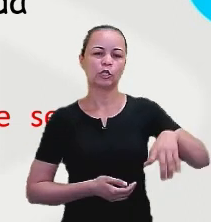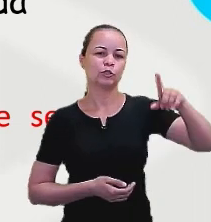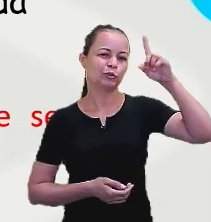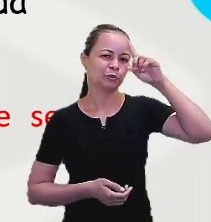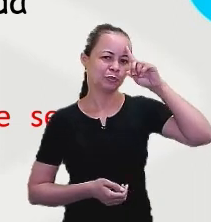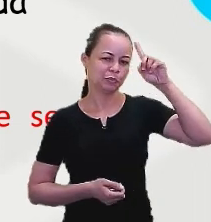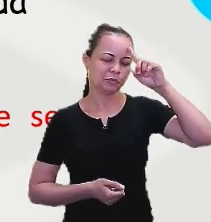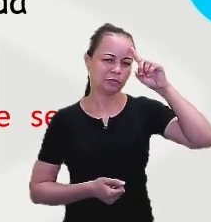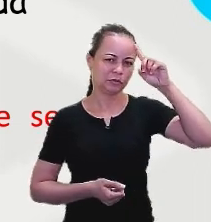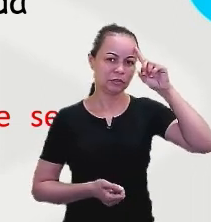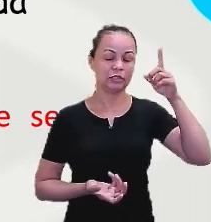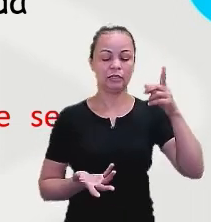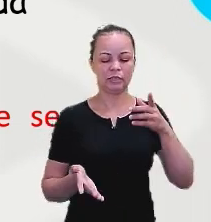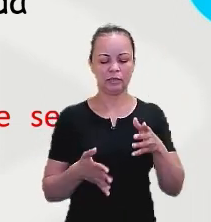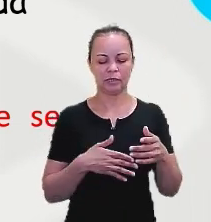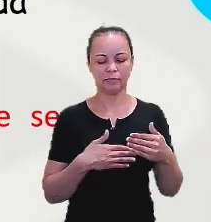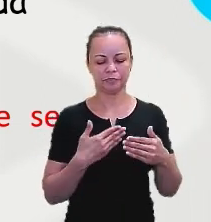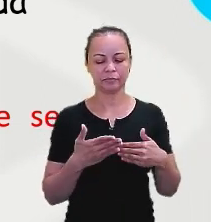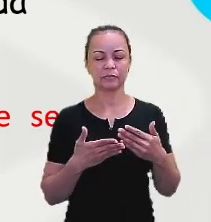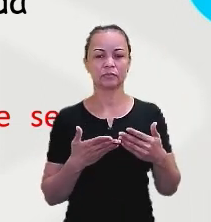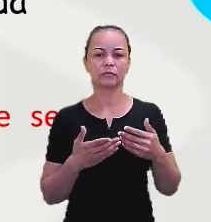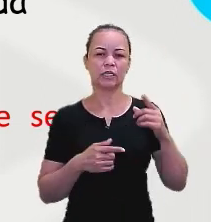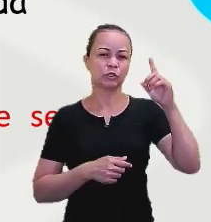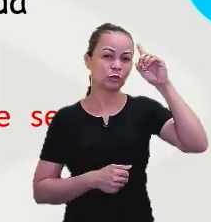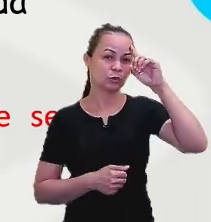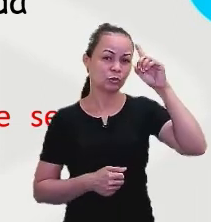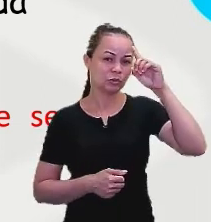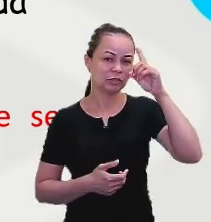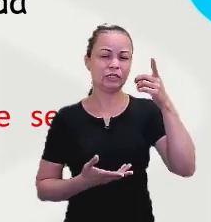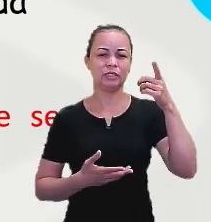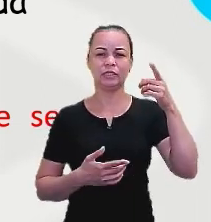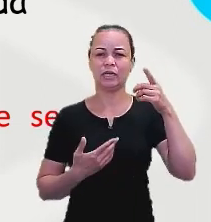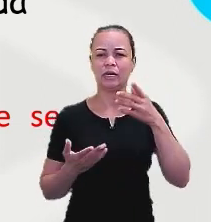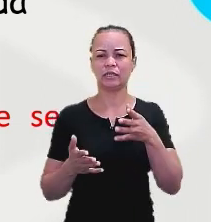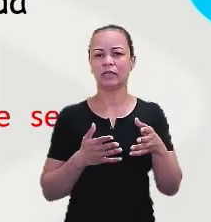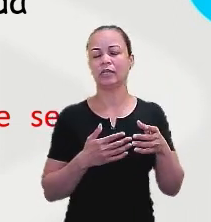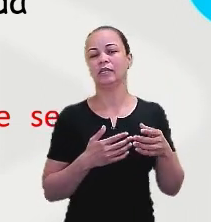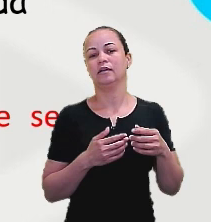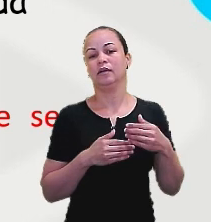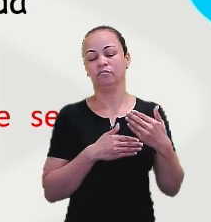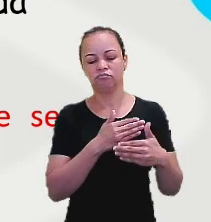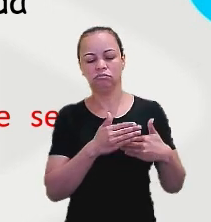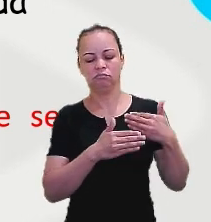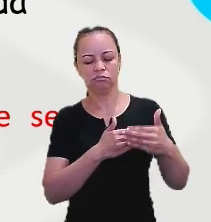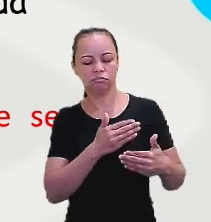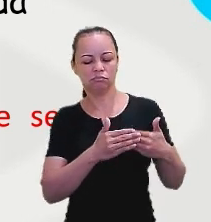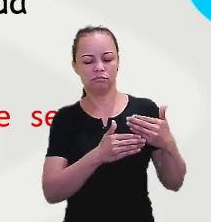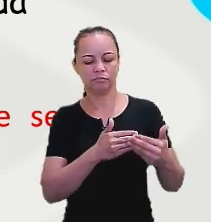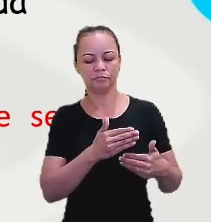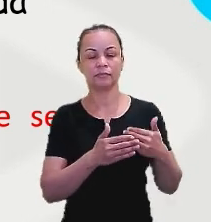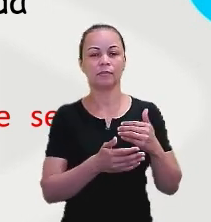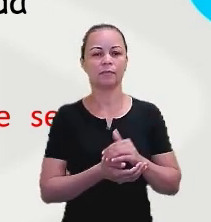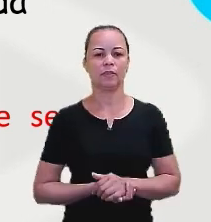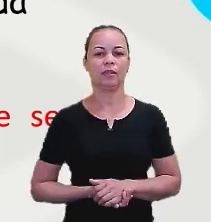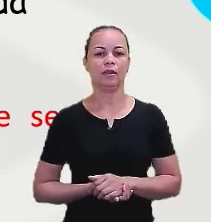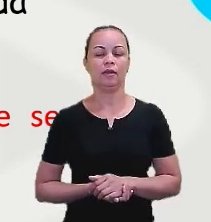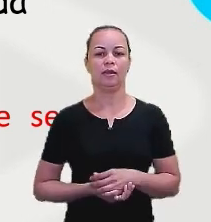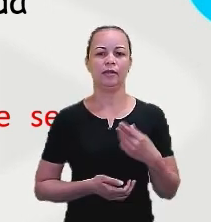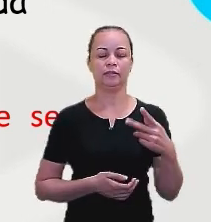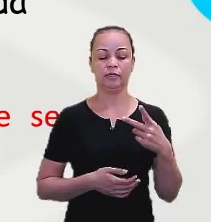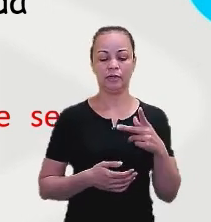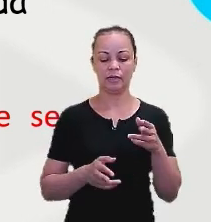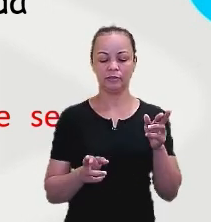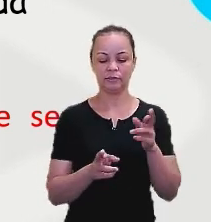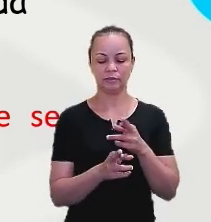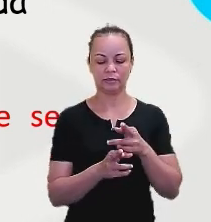Então, aí que vai muito se repetindo essa expressão, todo dia, né? Esse cotidiano, essa rotina. A relação é a de reforçar as ações